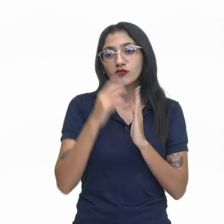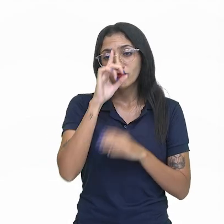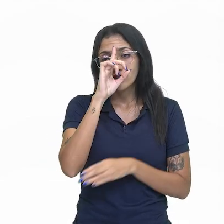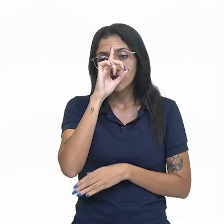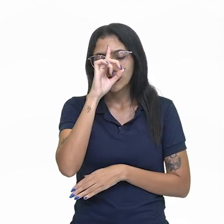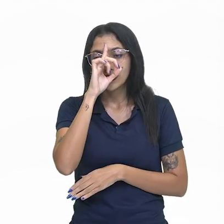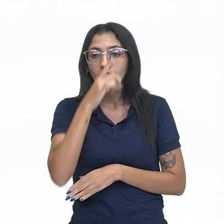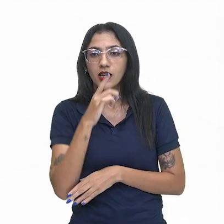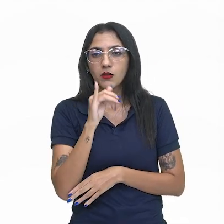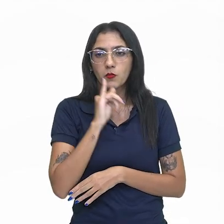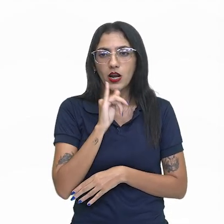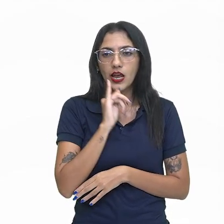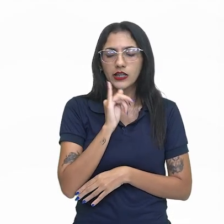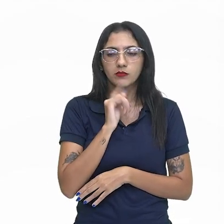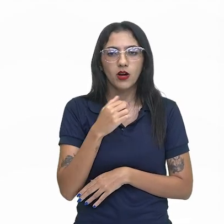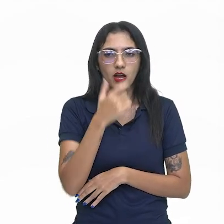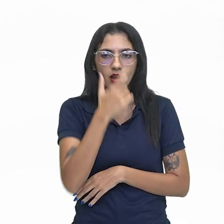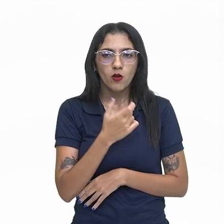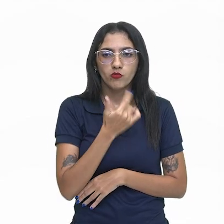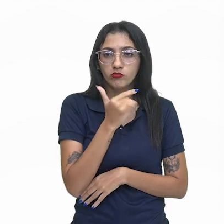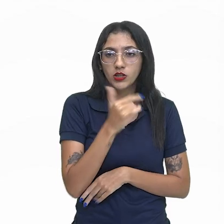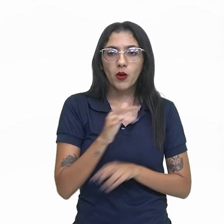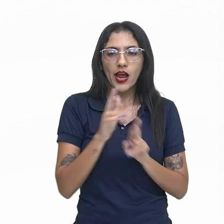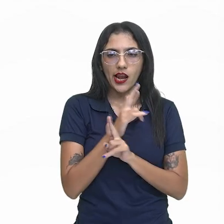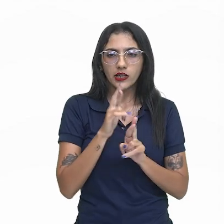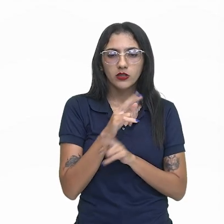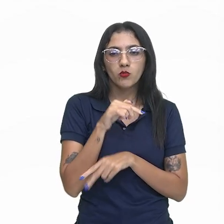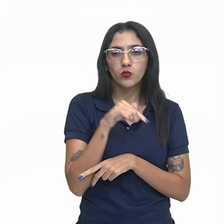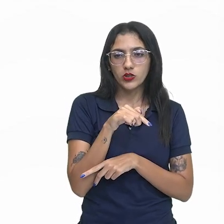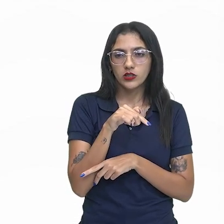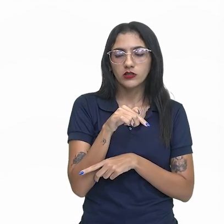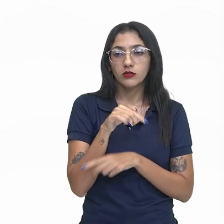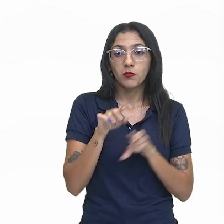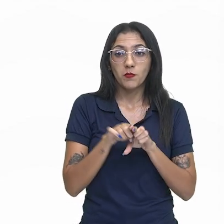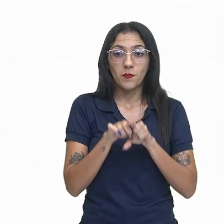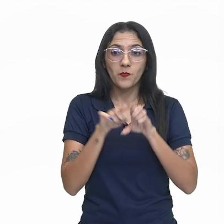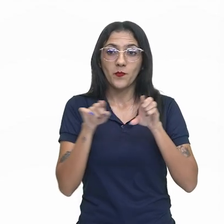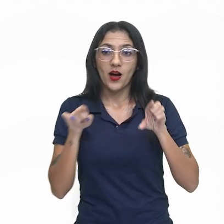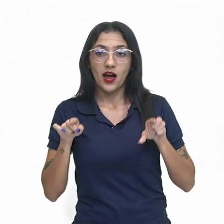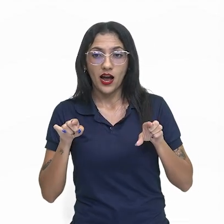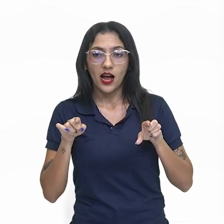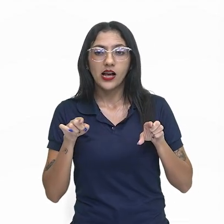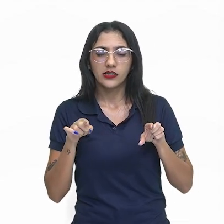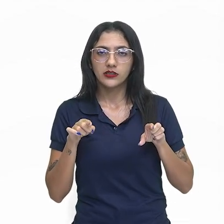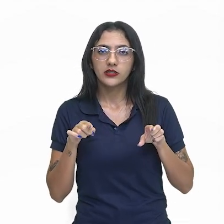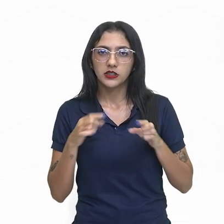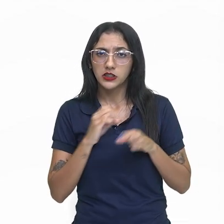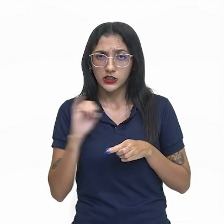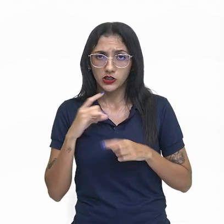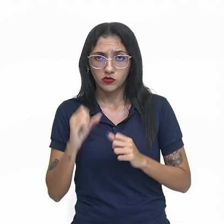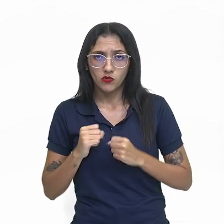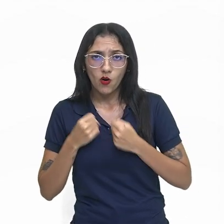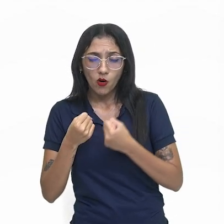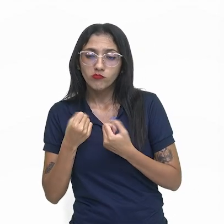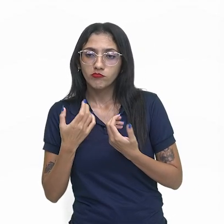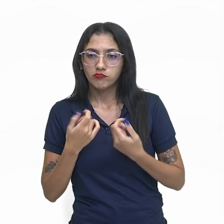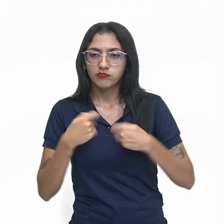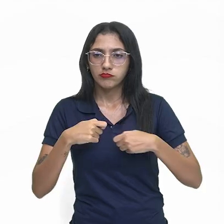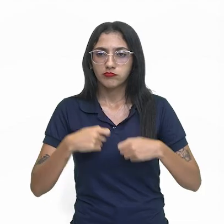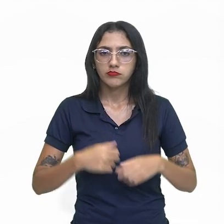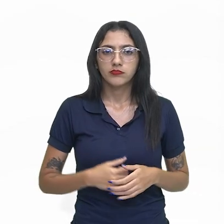ideias, né? Eu não sou de determinado lugar, mas quando eu estou trabalhando, eu trabalho para aquilo. Então, somos